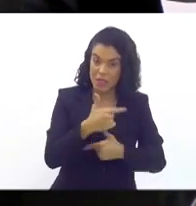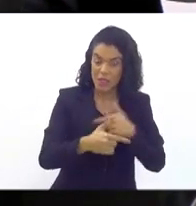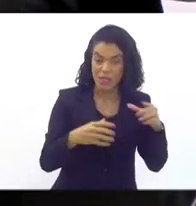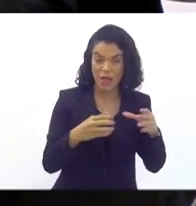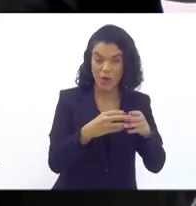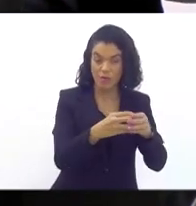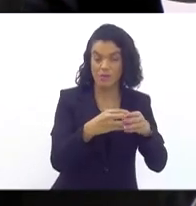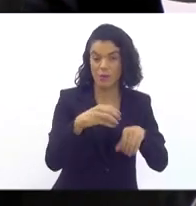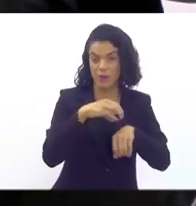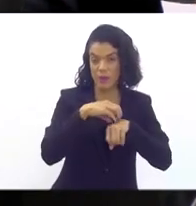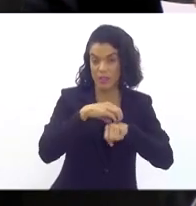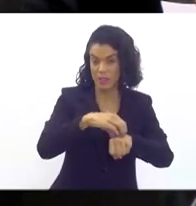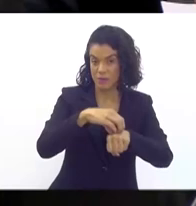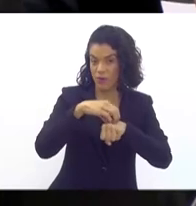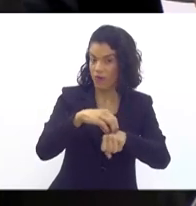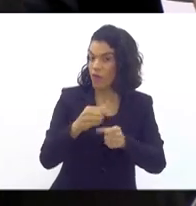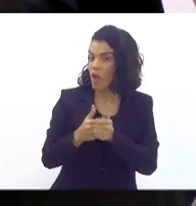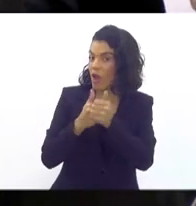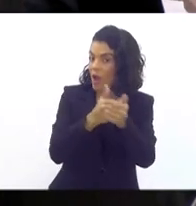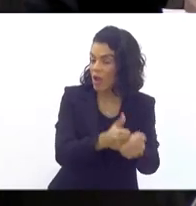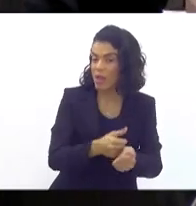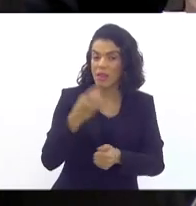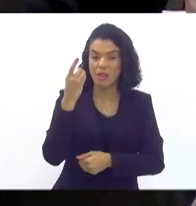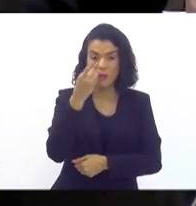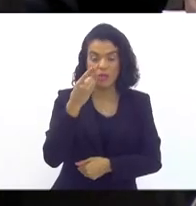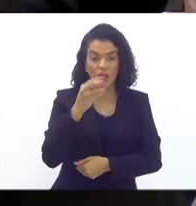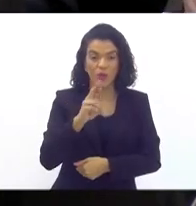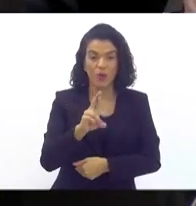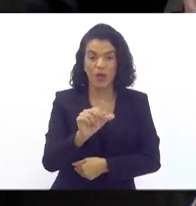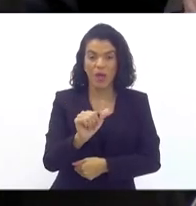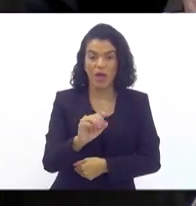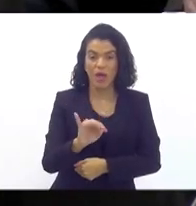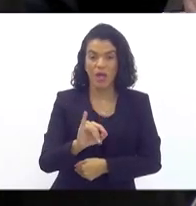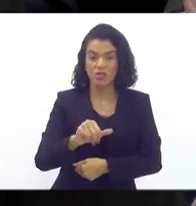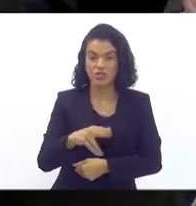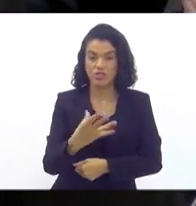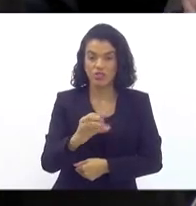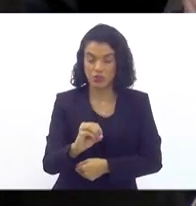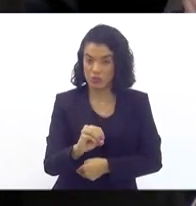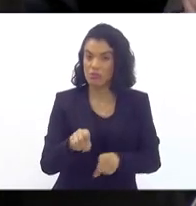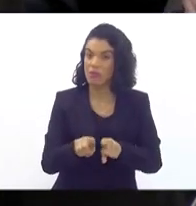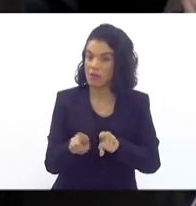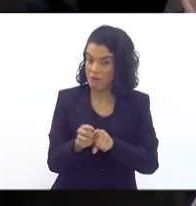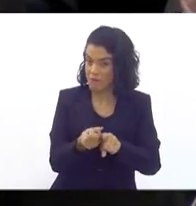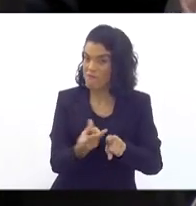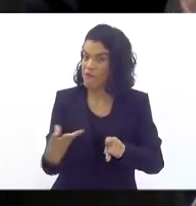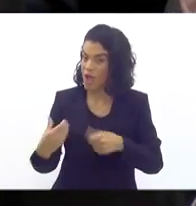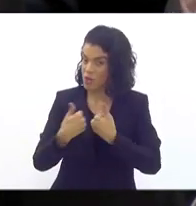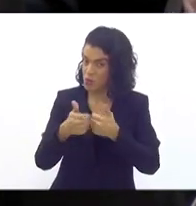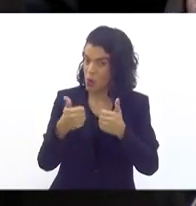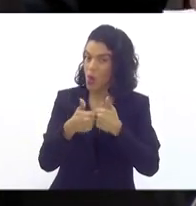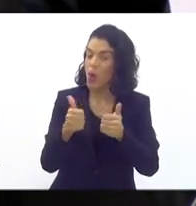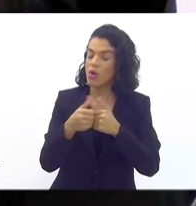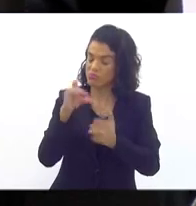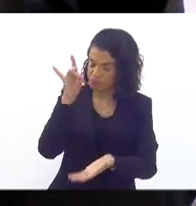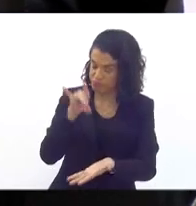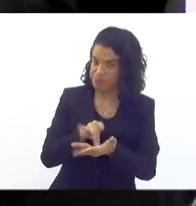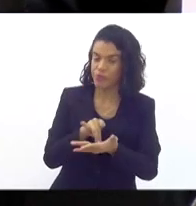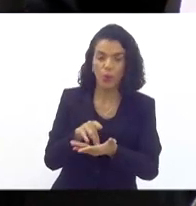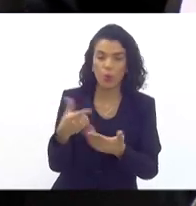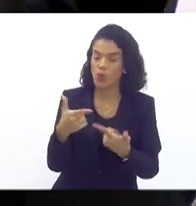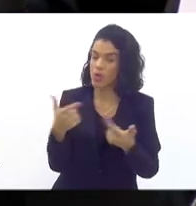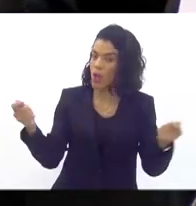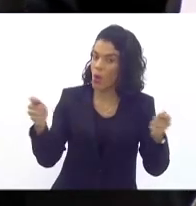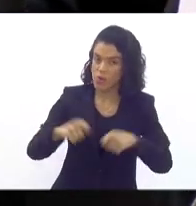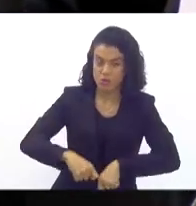foi inclusive acompanhada pelo Deputado Ratinho e foram Sim recolhidos vários ônibus que estavam efetivamente sem